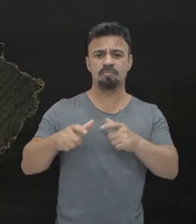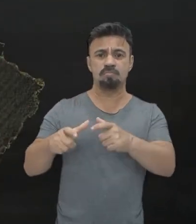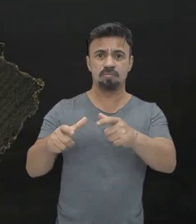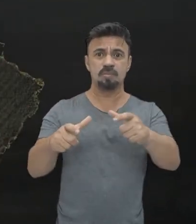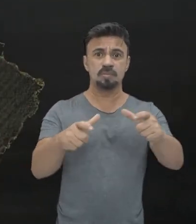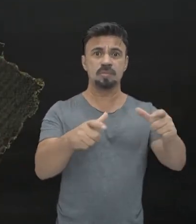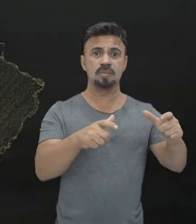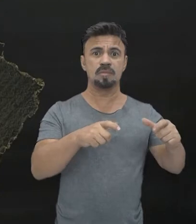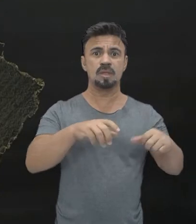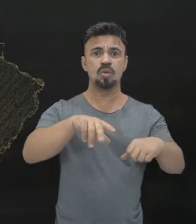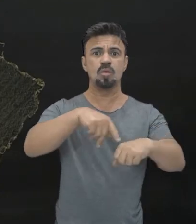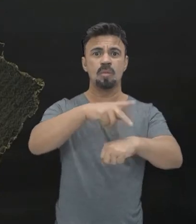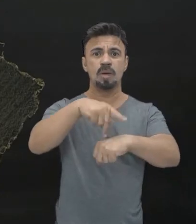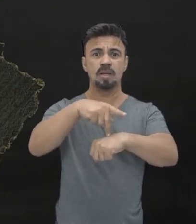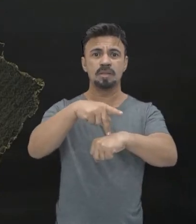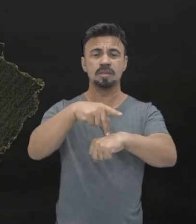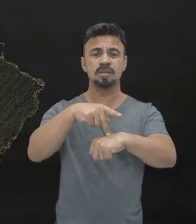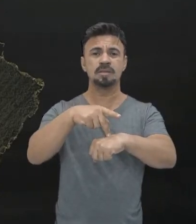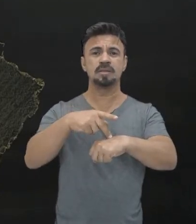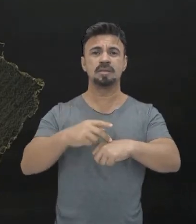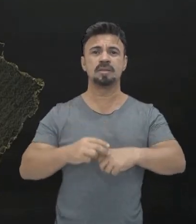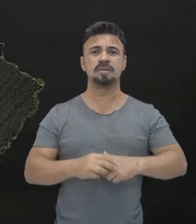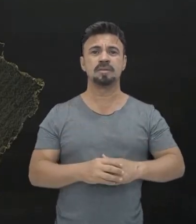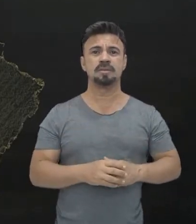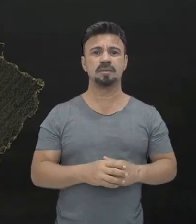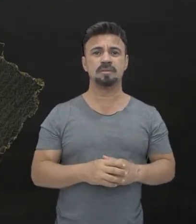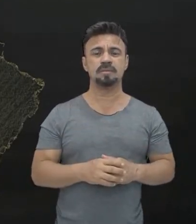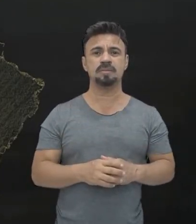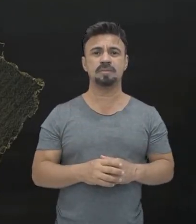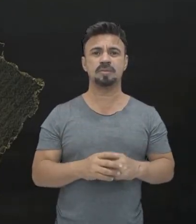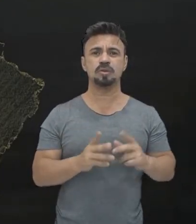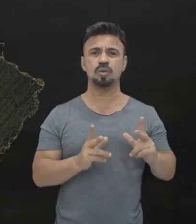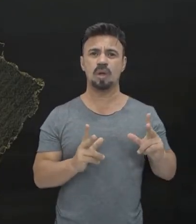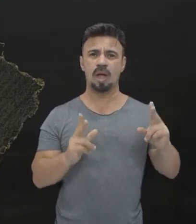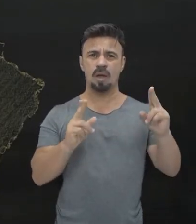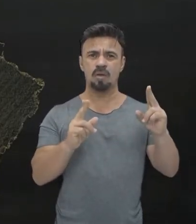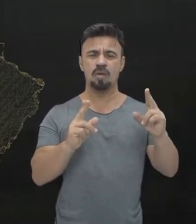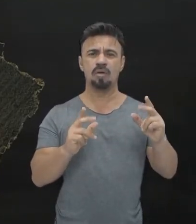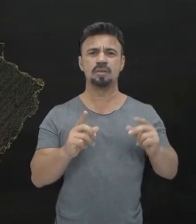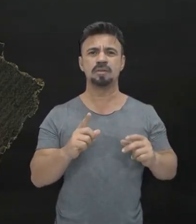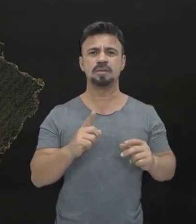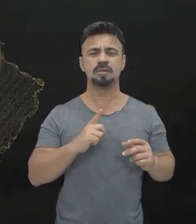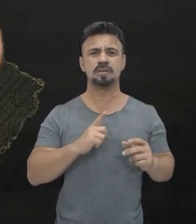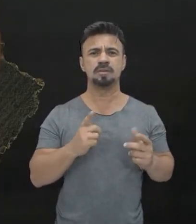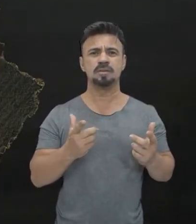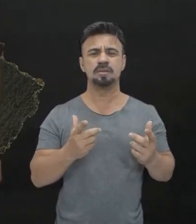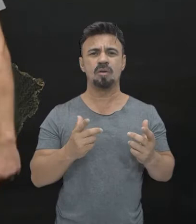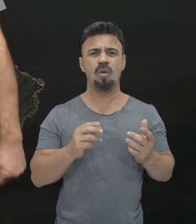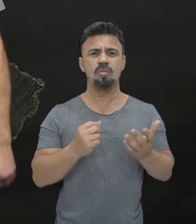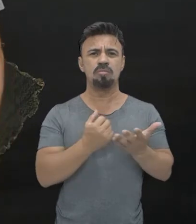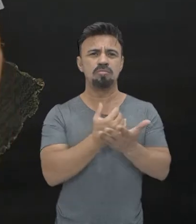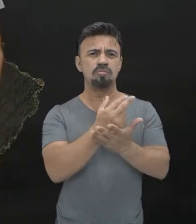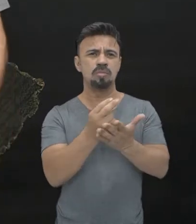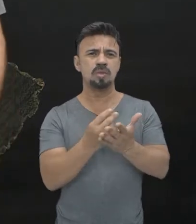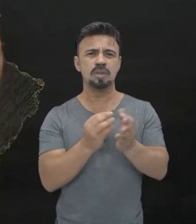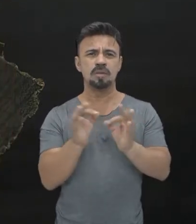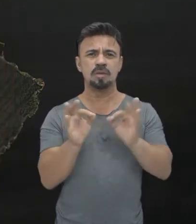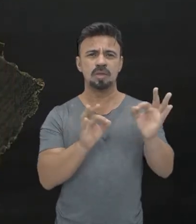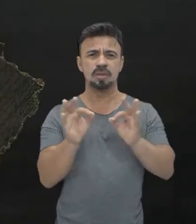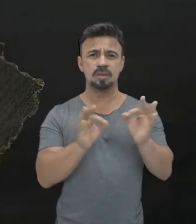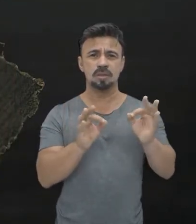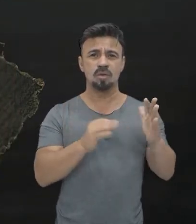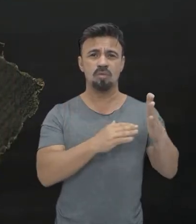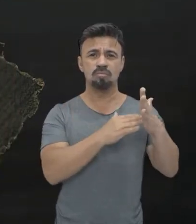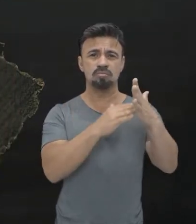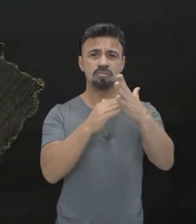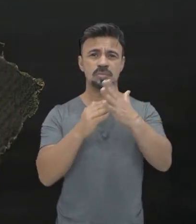país. Assim como todo recorte de diversas áreas do continente.